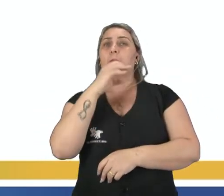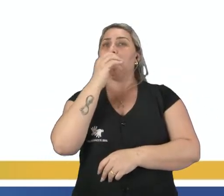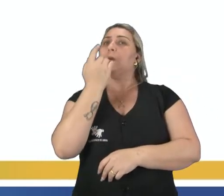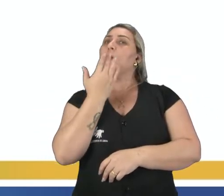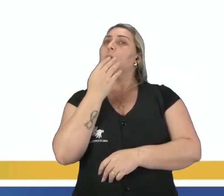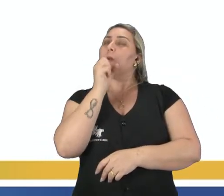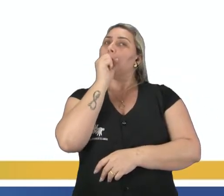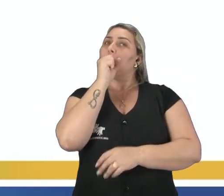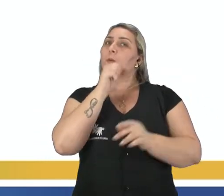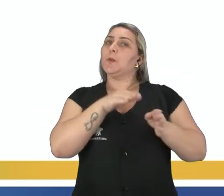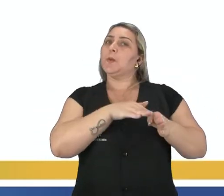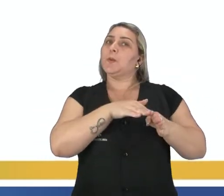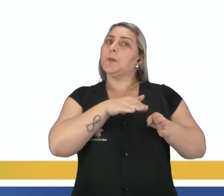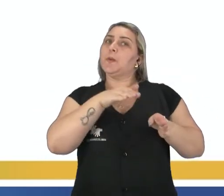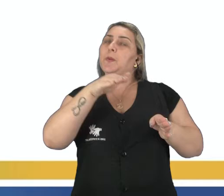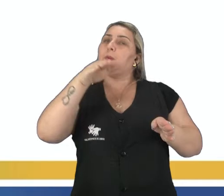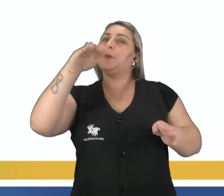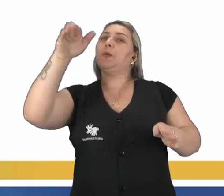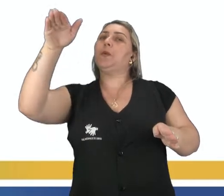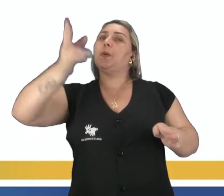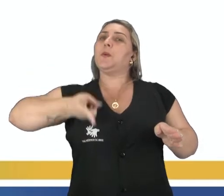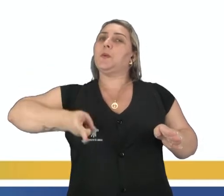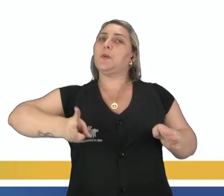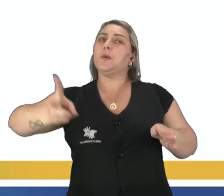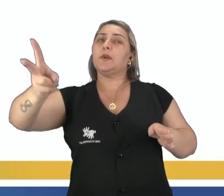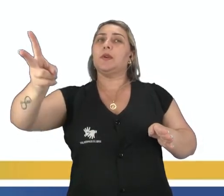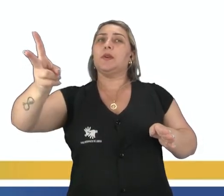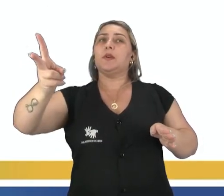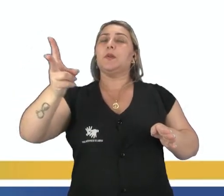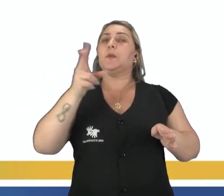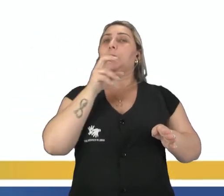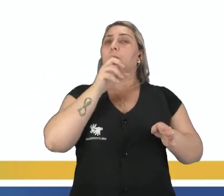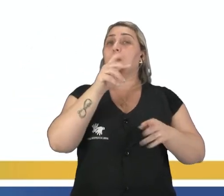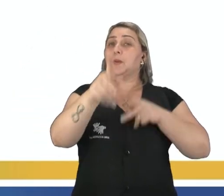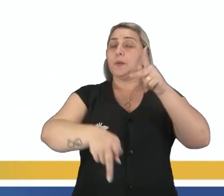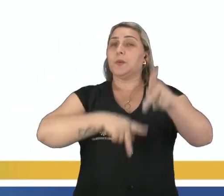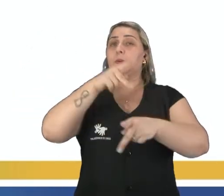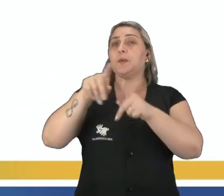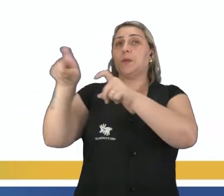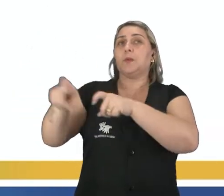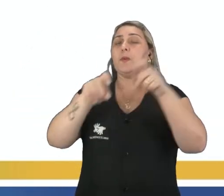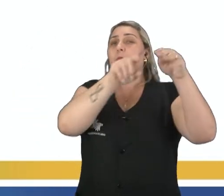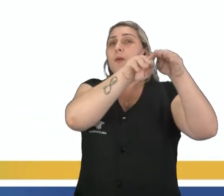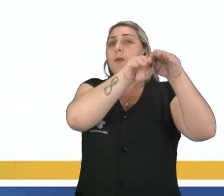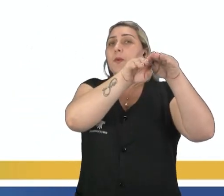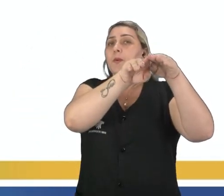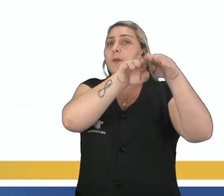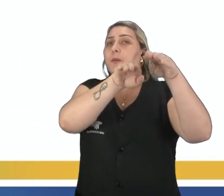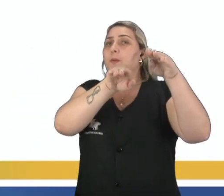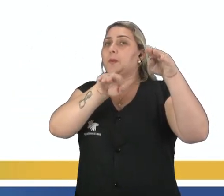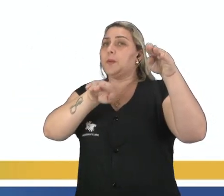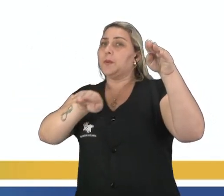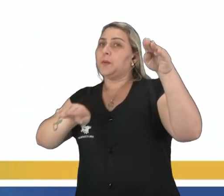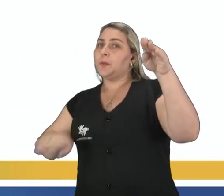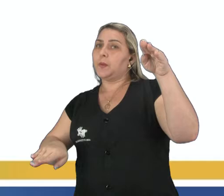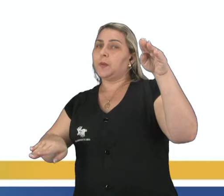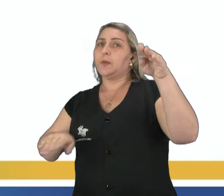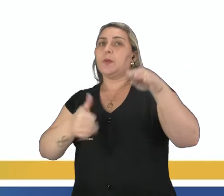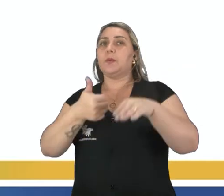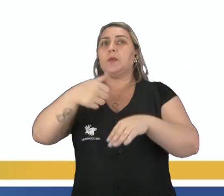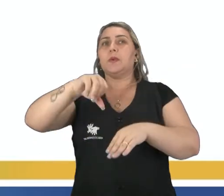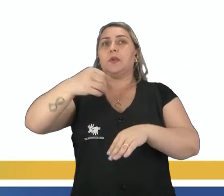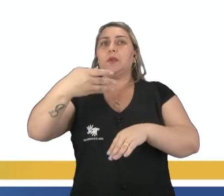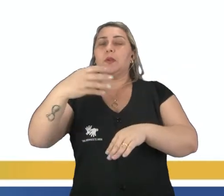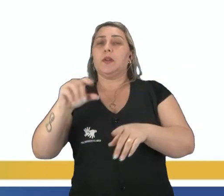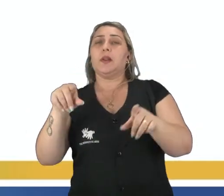ela tende a crescer continuamente e a população rural de 1940 até